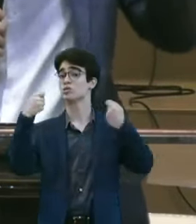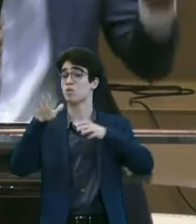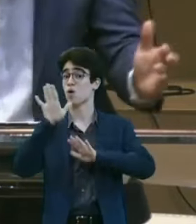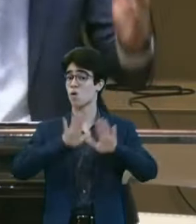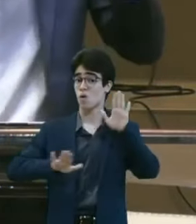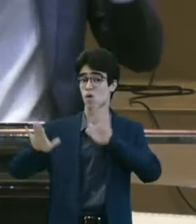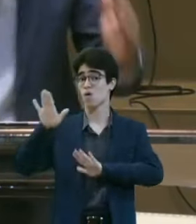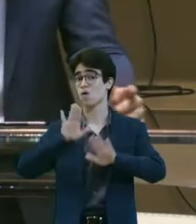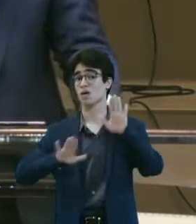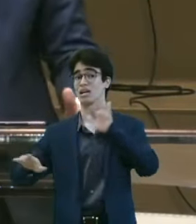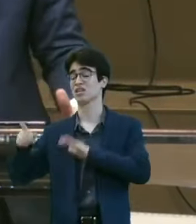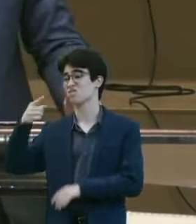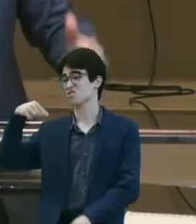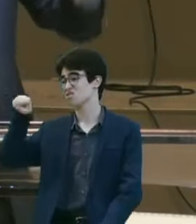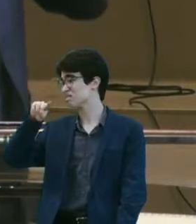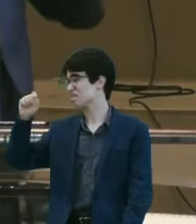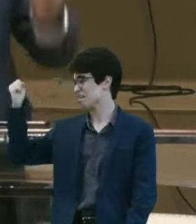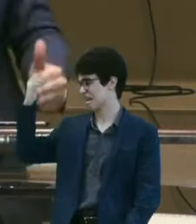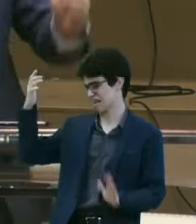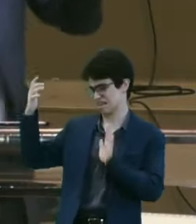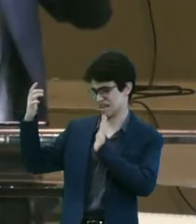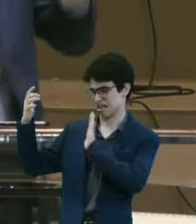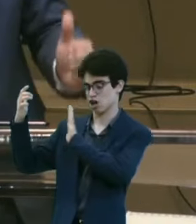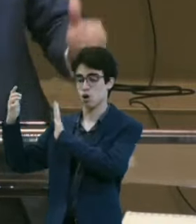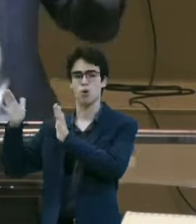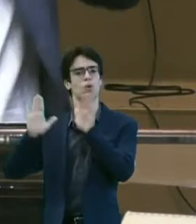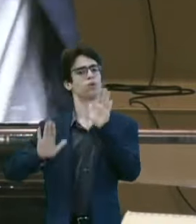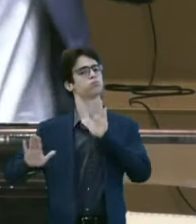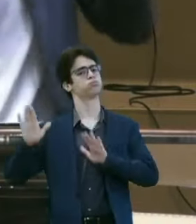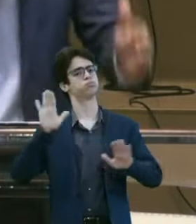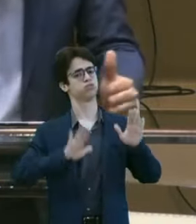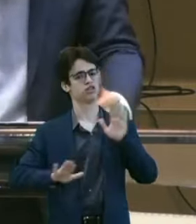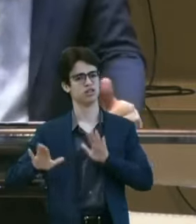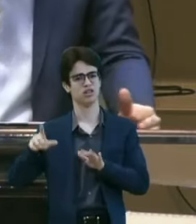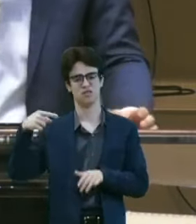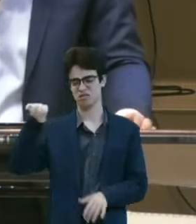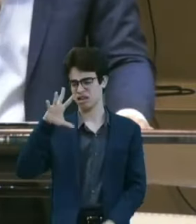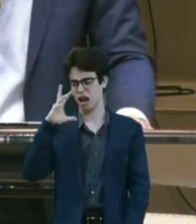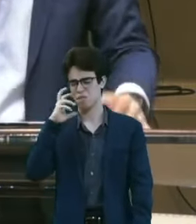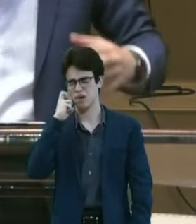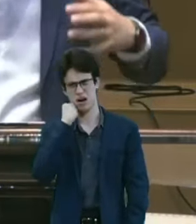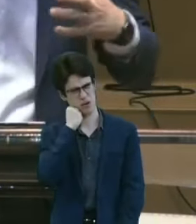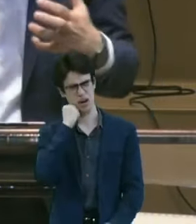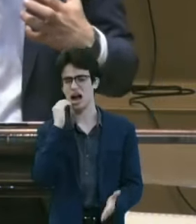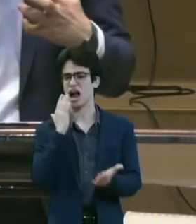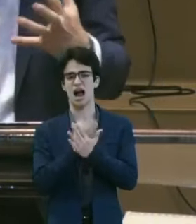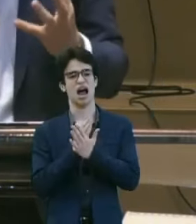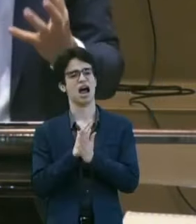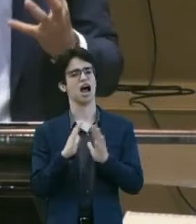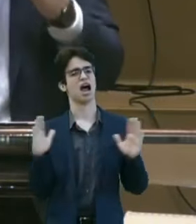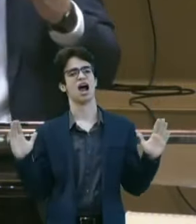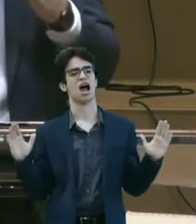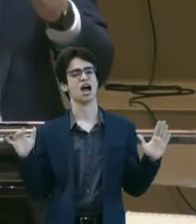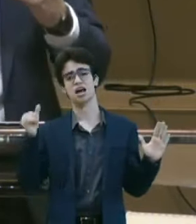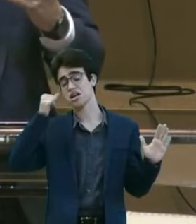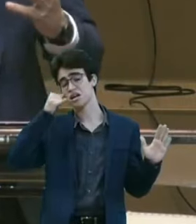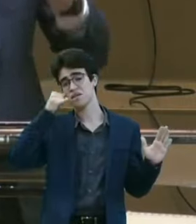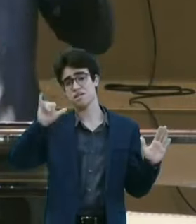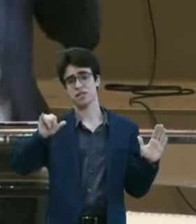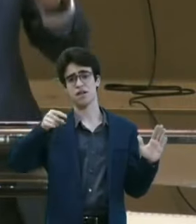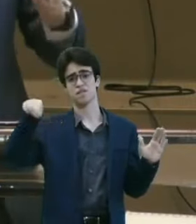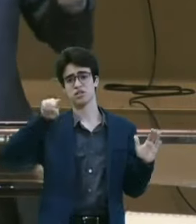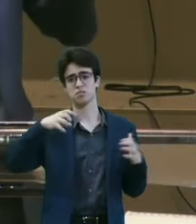exclua da graça de Deus, que nenhuma raiz de amargura brote e cause